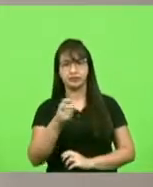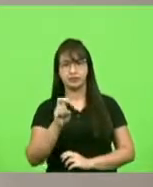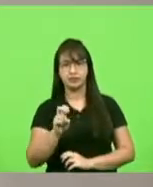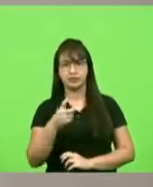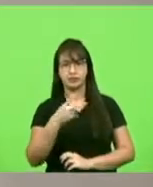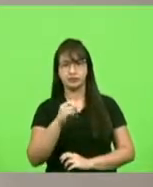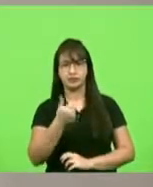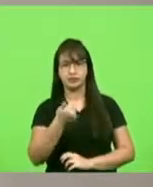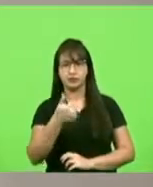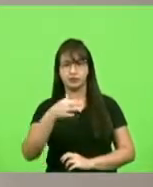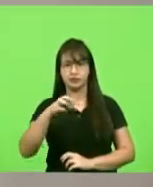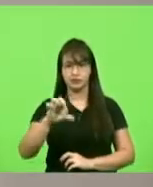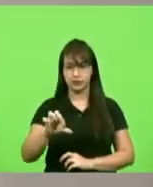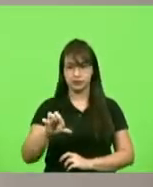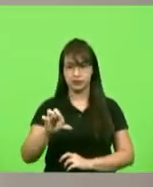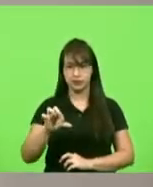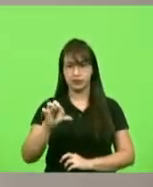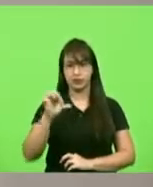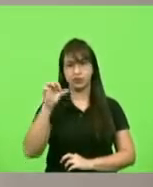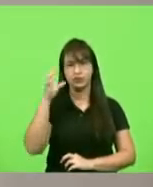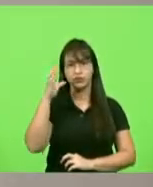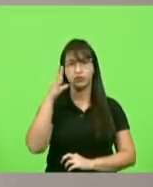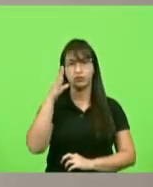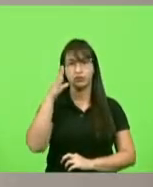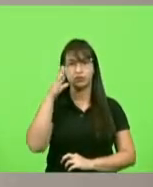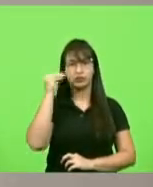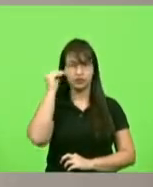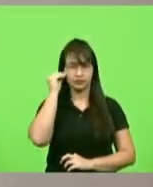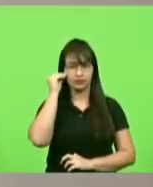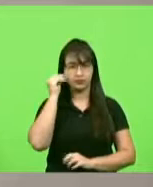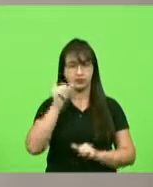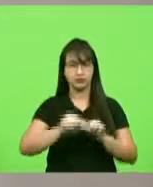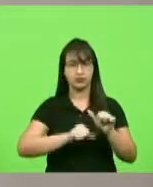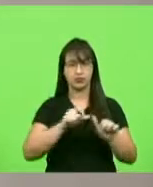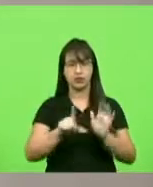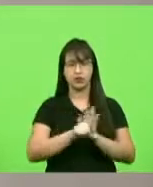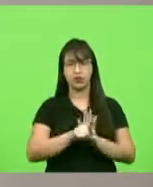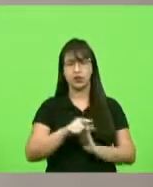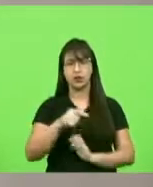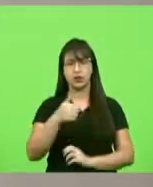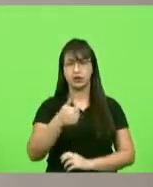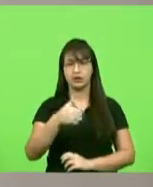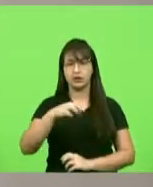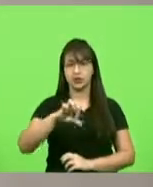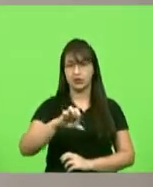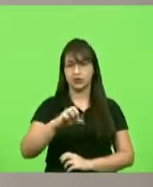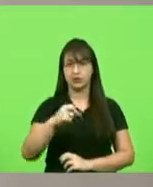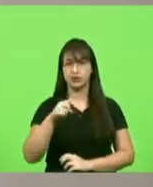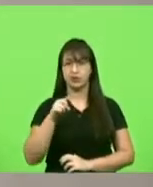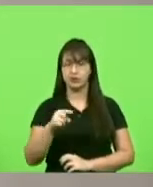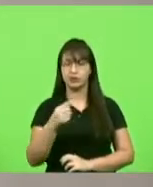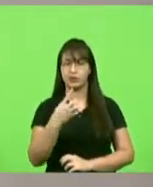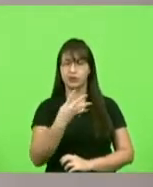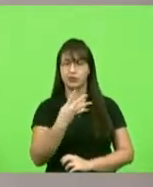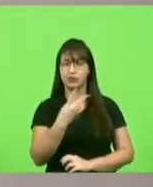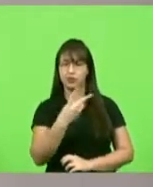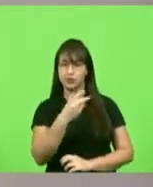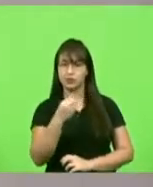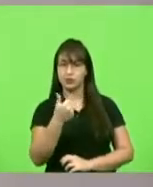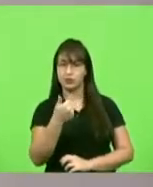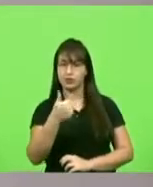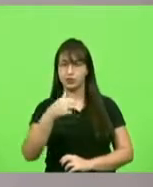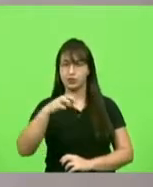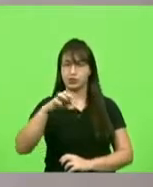265.2/2019, autor deputada Luciane Carminati, altera a lei 17.449 de 2018, que institui o sistema estadual